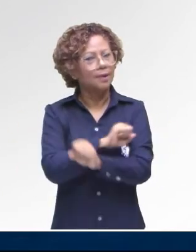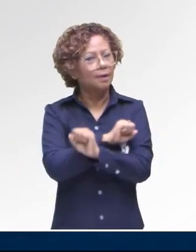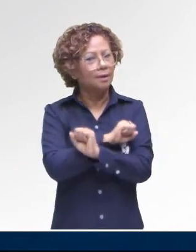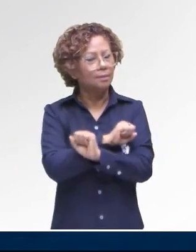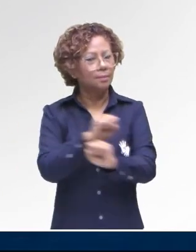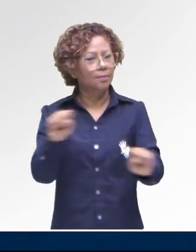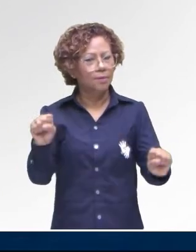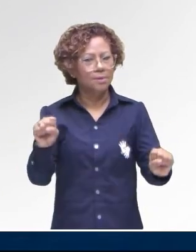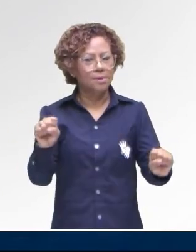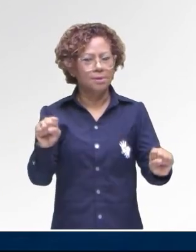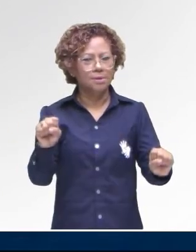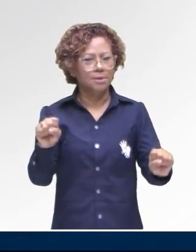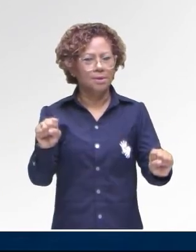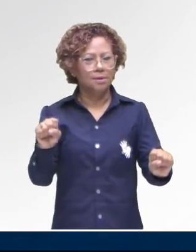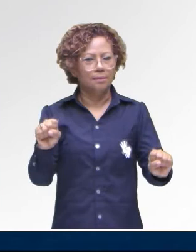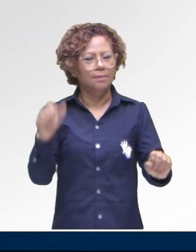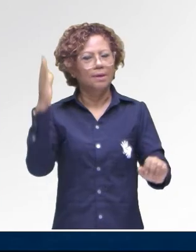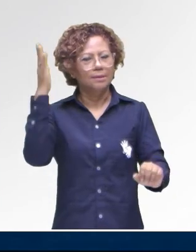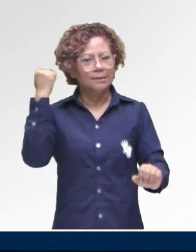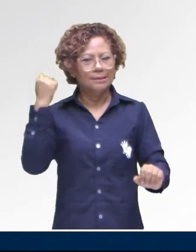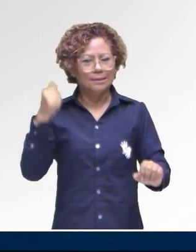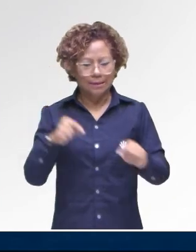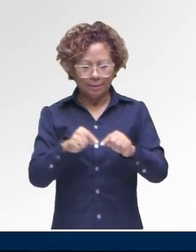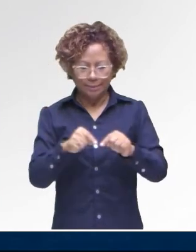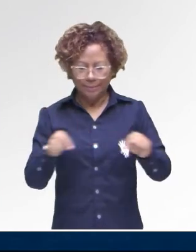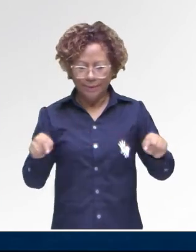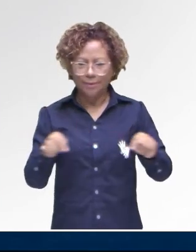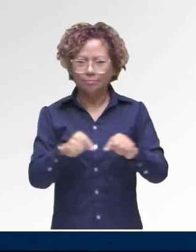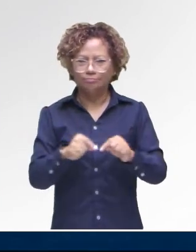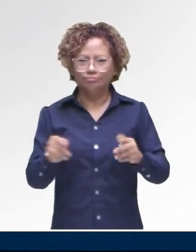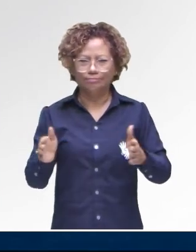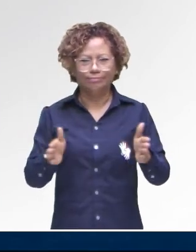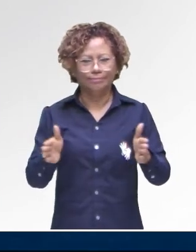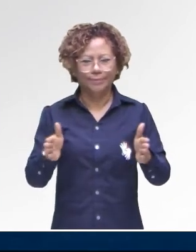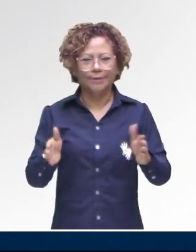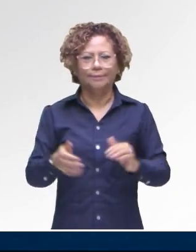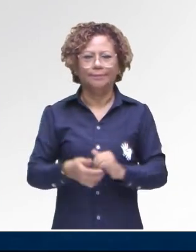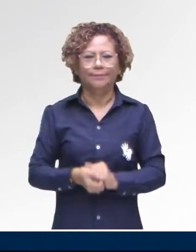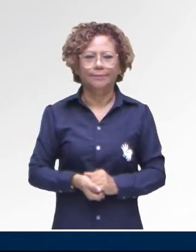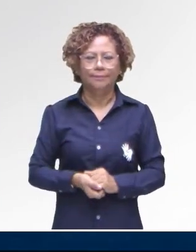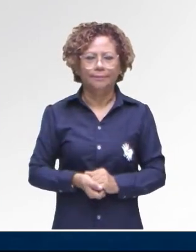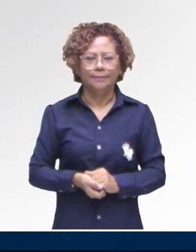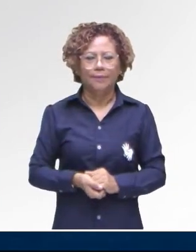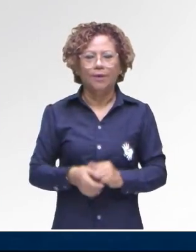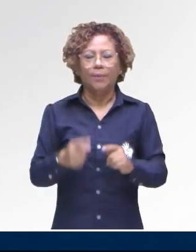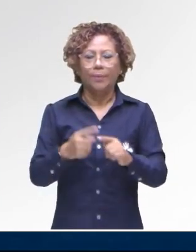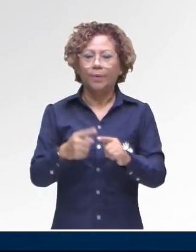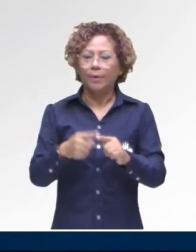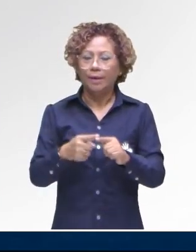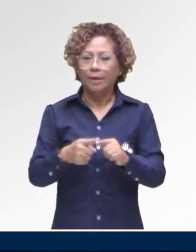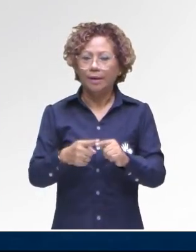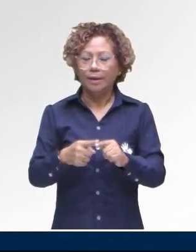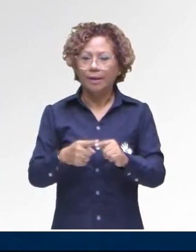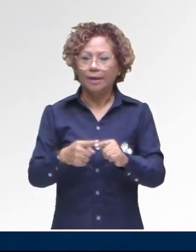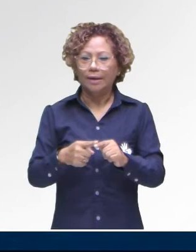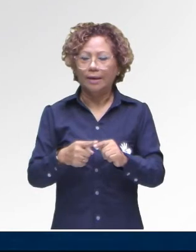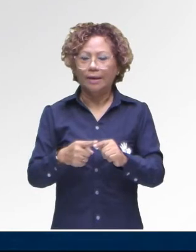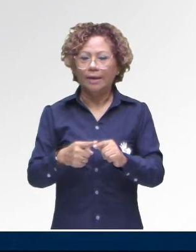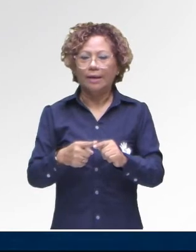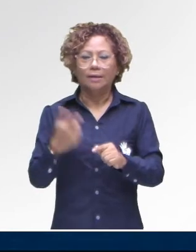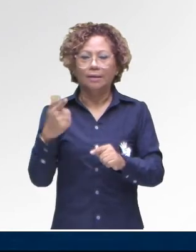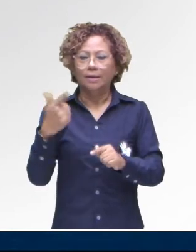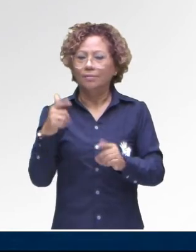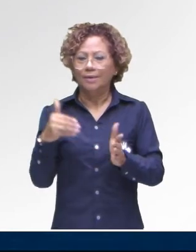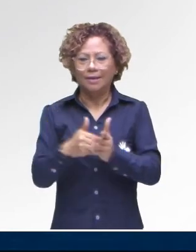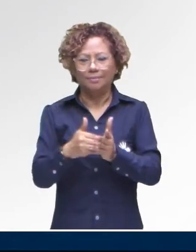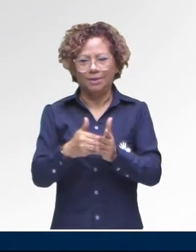mesmo determinar o comprimento de uma reta. Tá? Ela é ilimitada. Não tem limites,